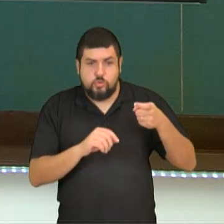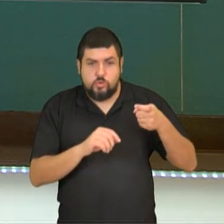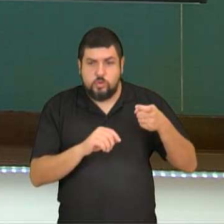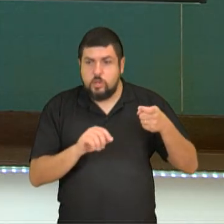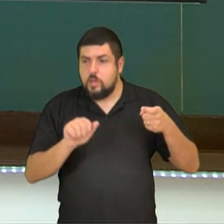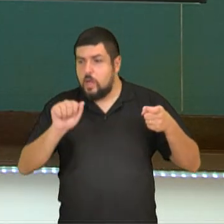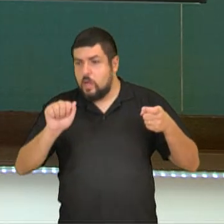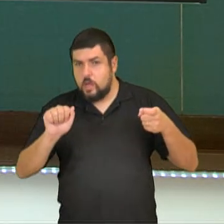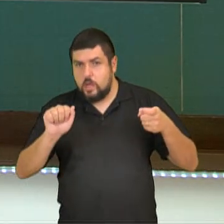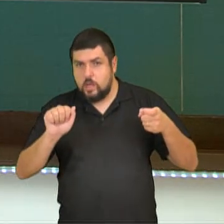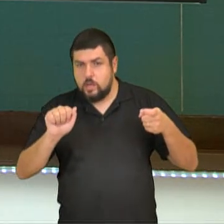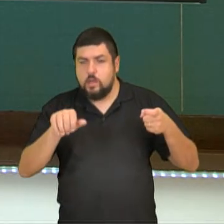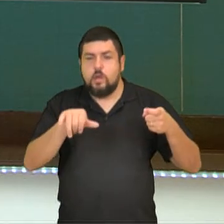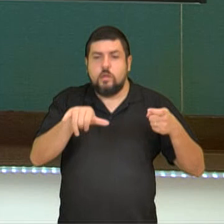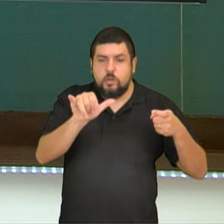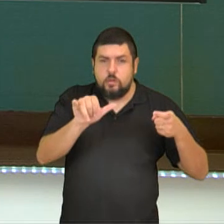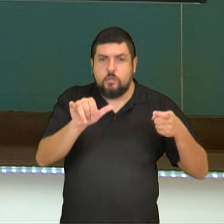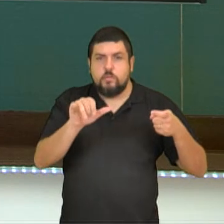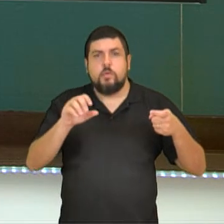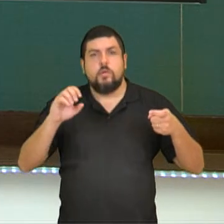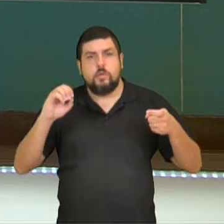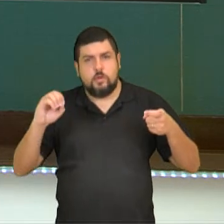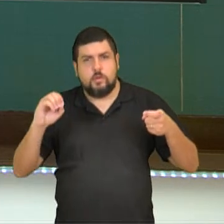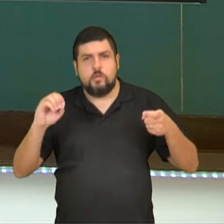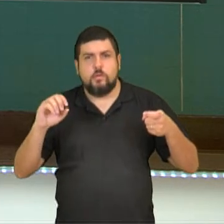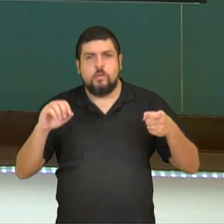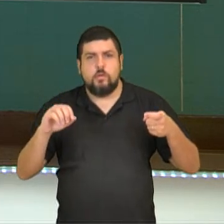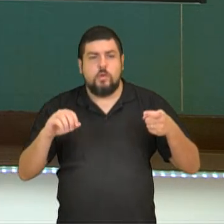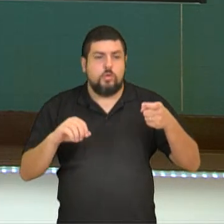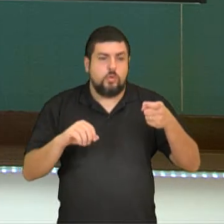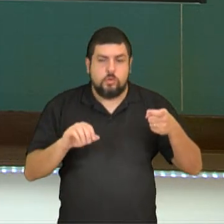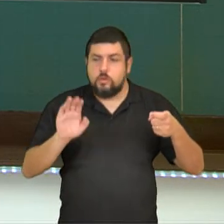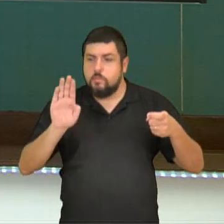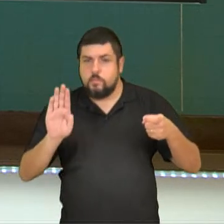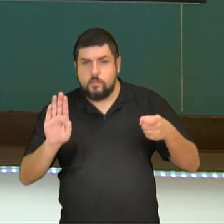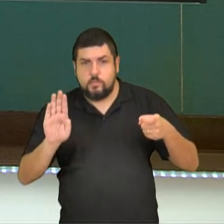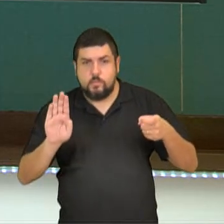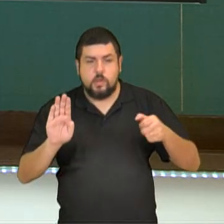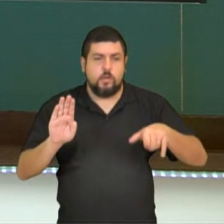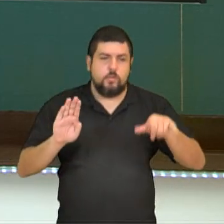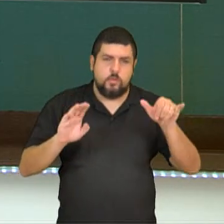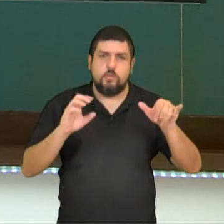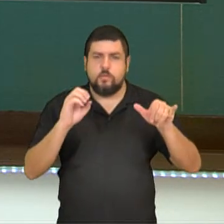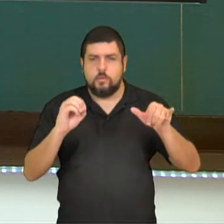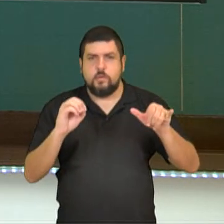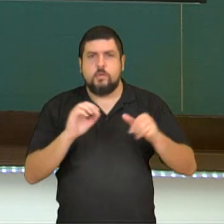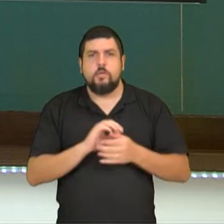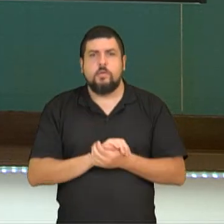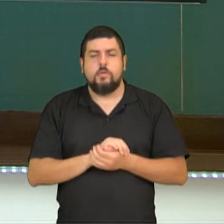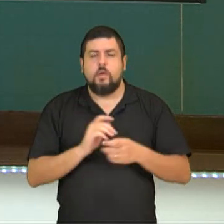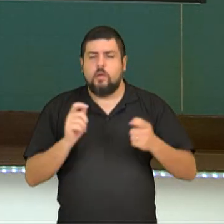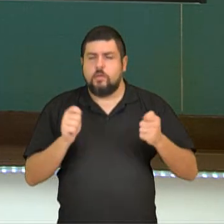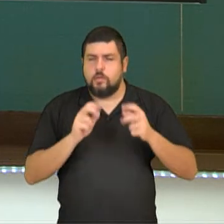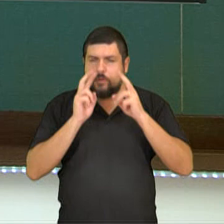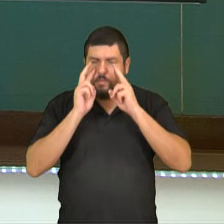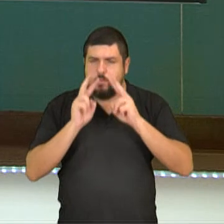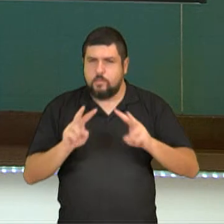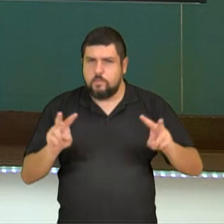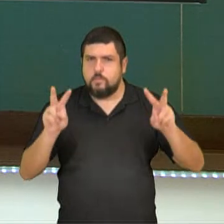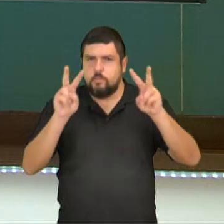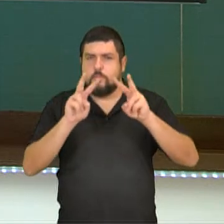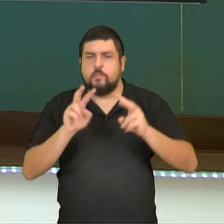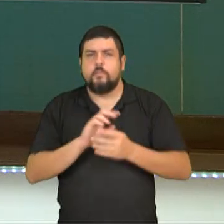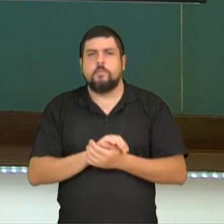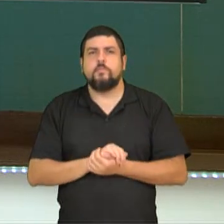Quando o x é A, o y é zero. É a coordenada ali no plano cartesiano. A gente consegue visualizar isso também,